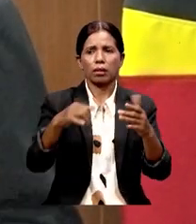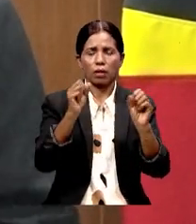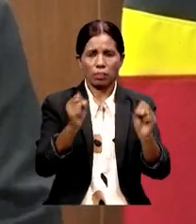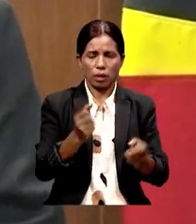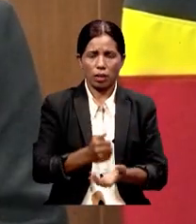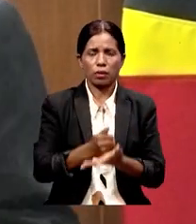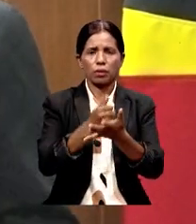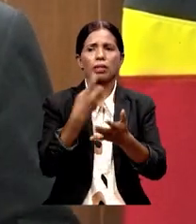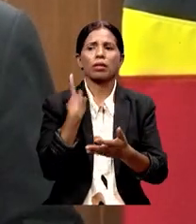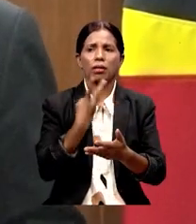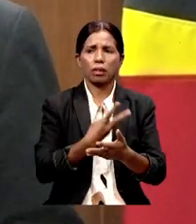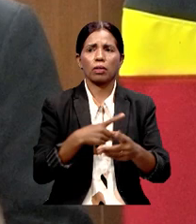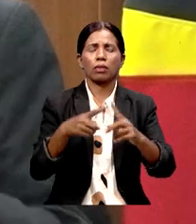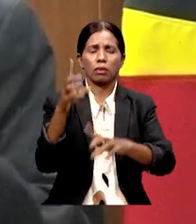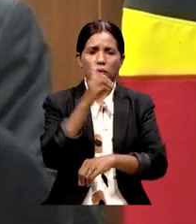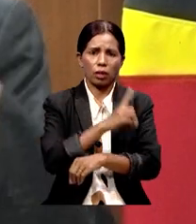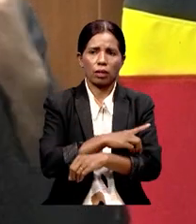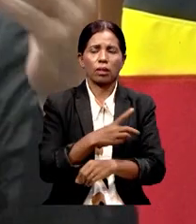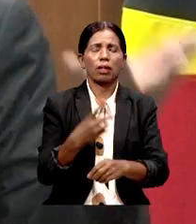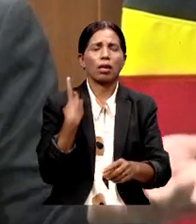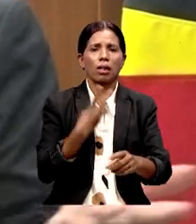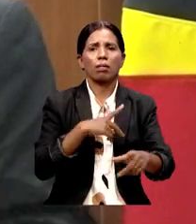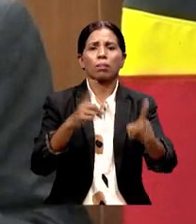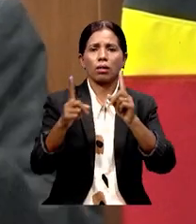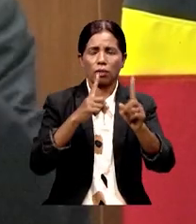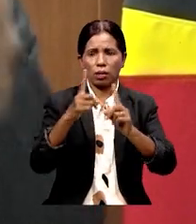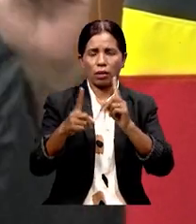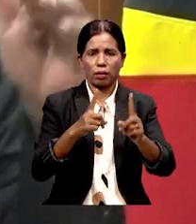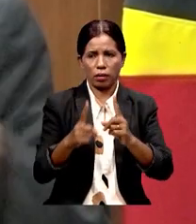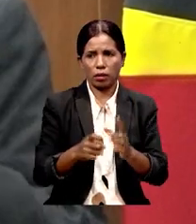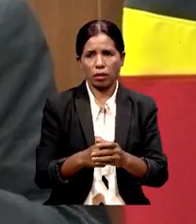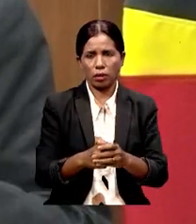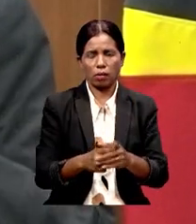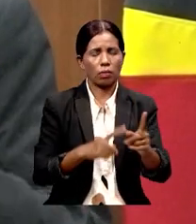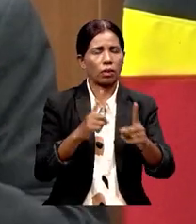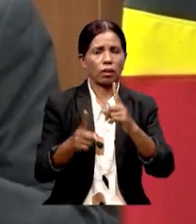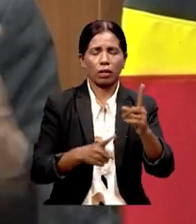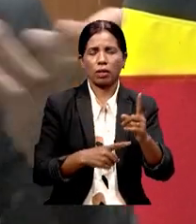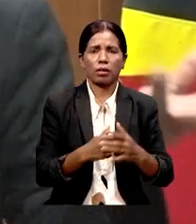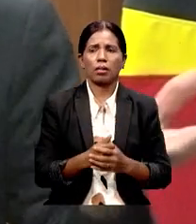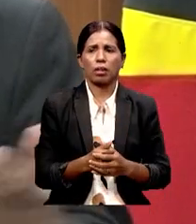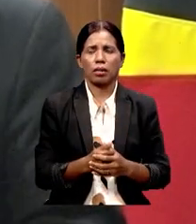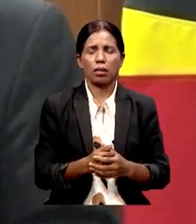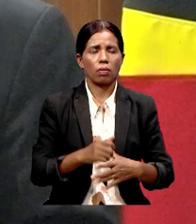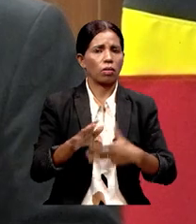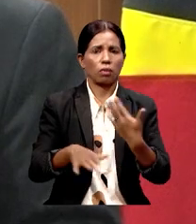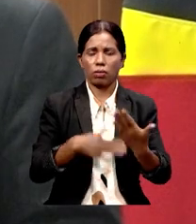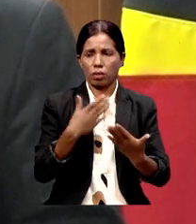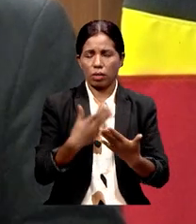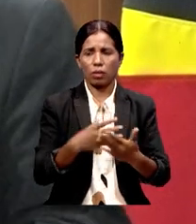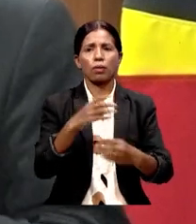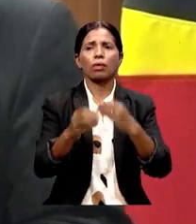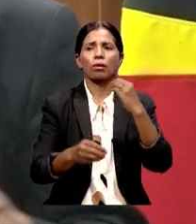ajuda. Deve o René colher as deites, em geral, deite, quando